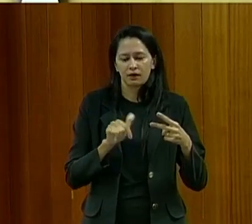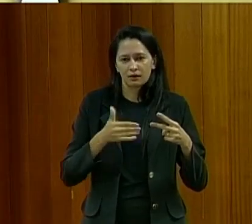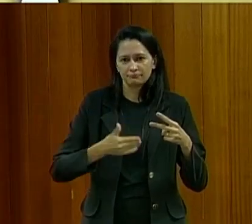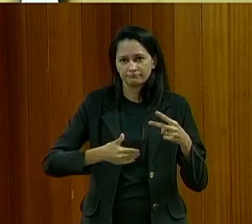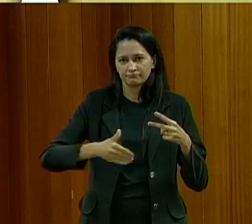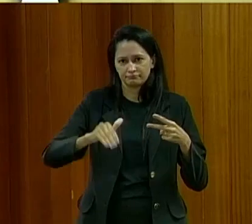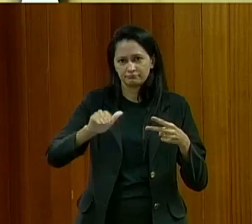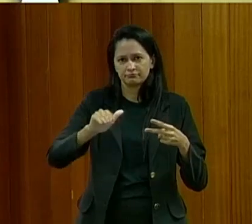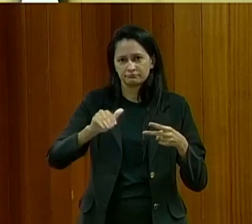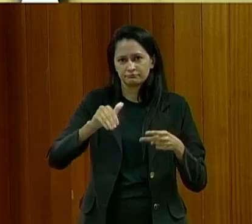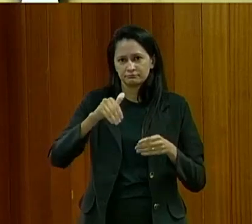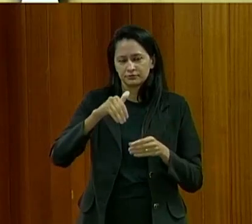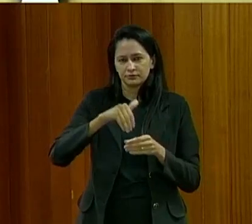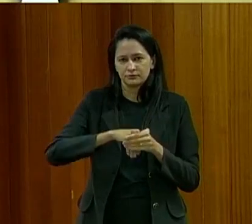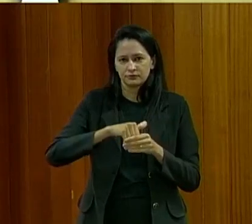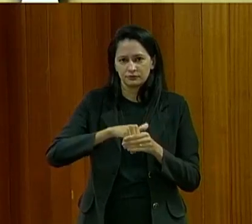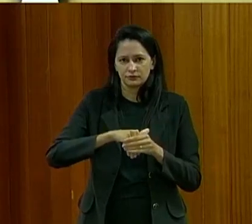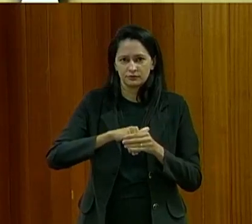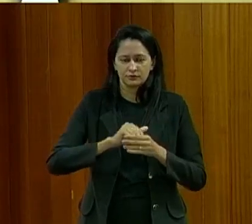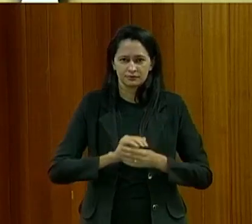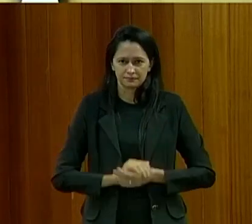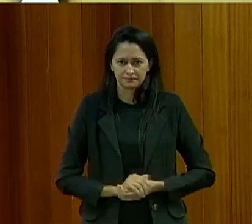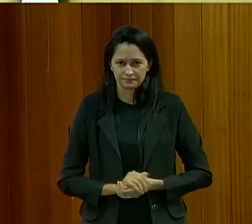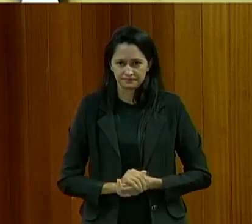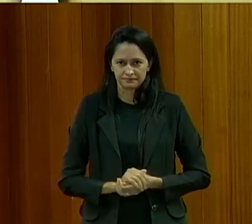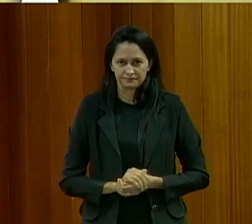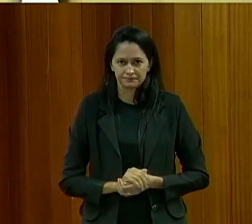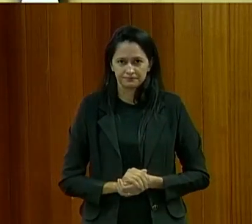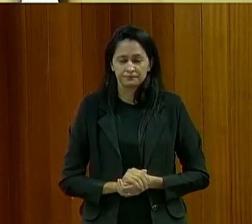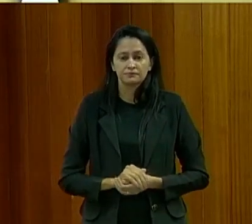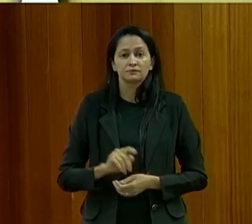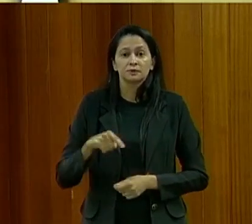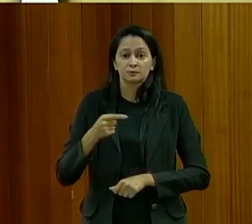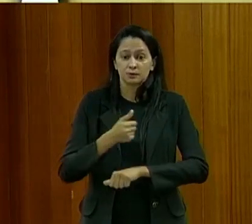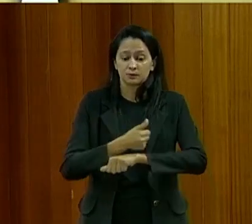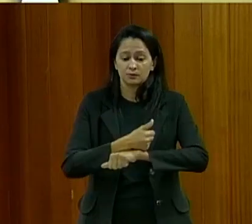legislativa para serem inserida em pauta. Às